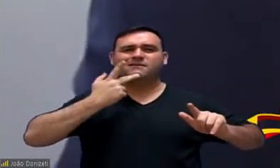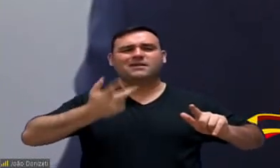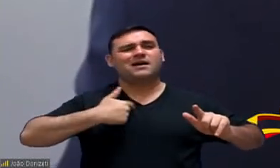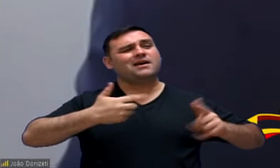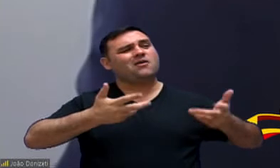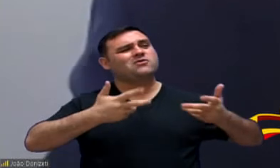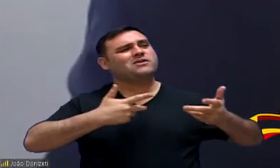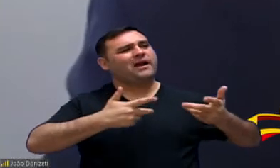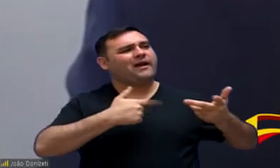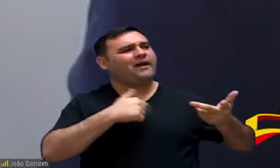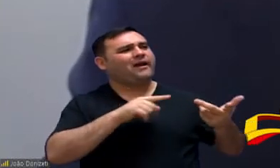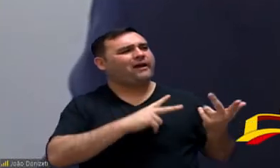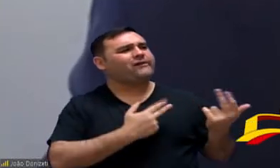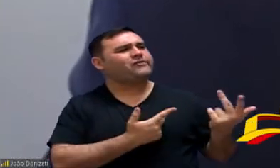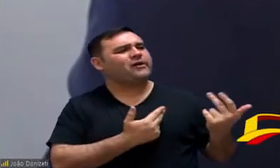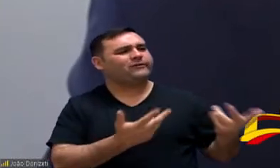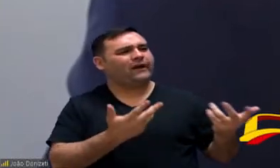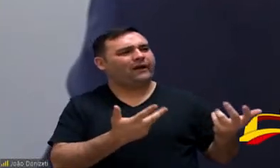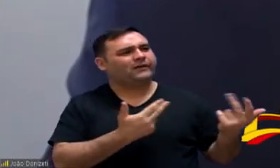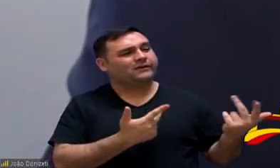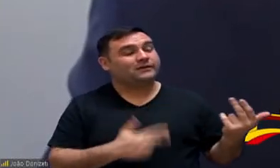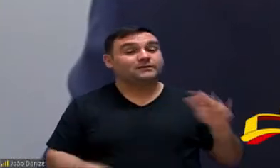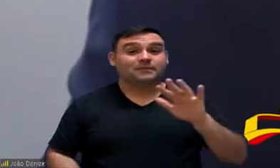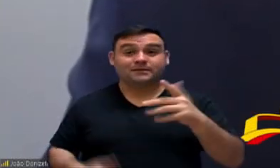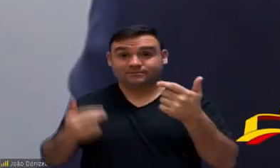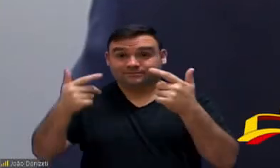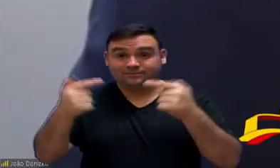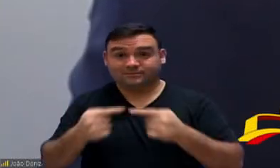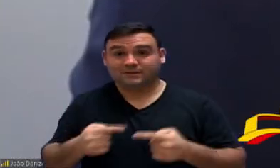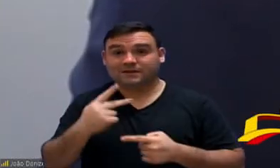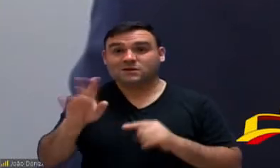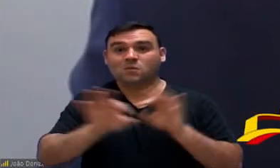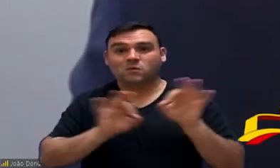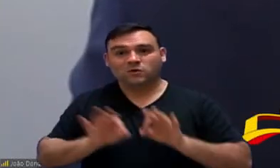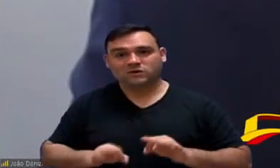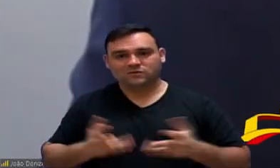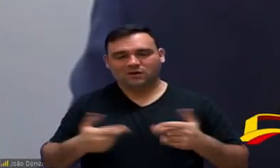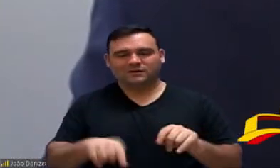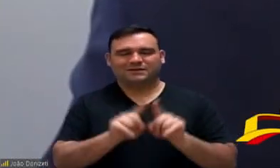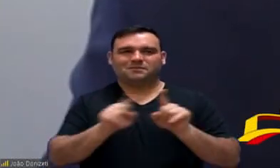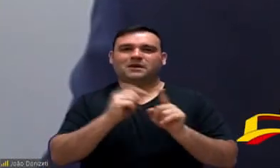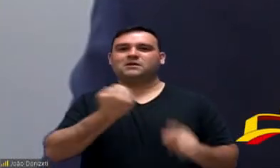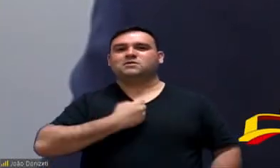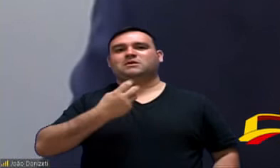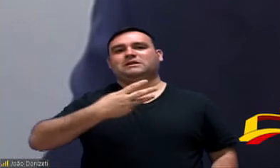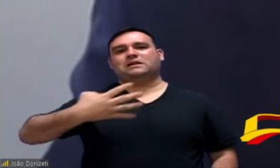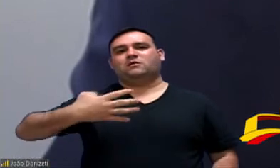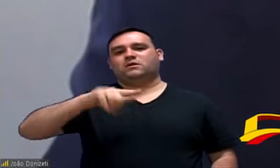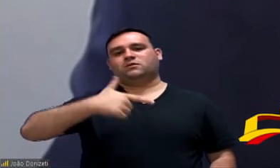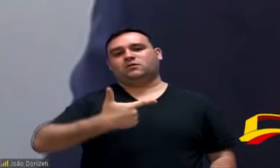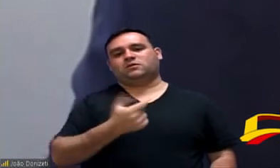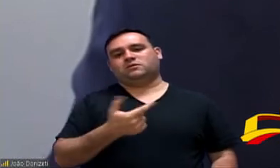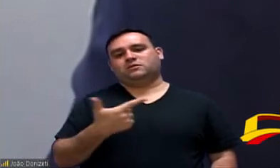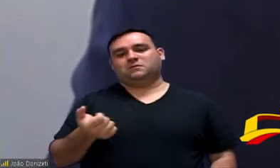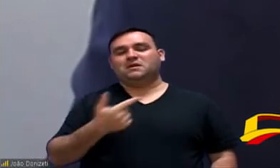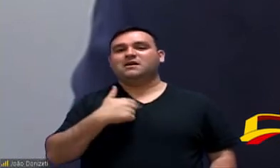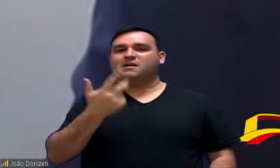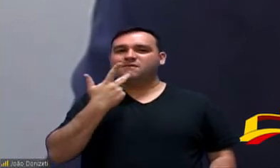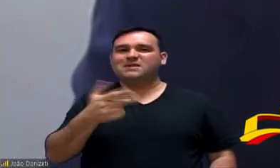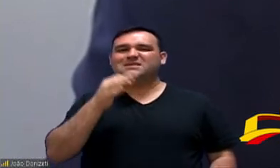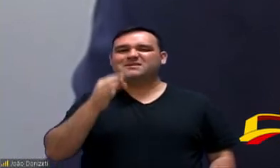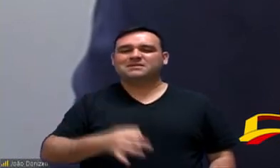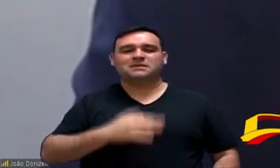eu gostaria de ter feito esse projeto. Com relação a esse projeto de Vossa Excelência, de número 34/2021, eu posso dizer